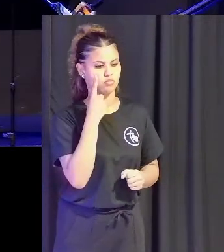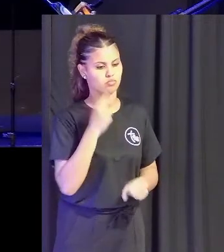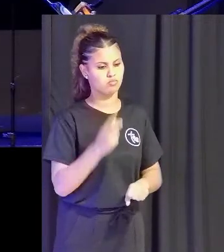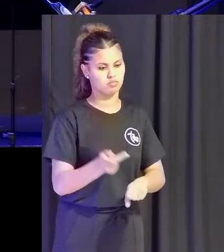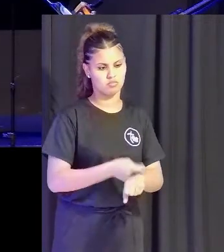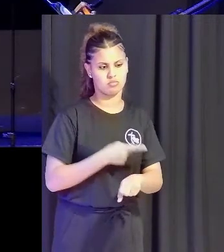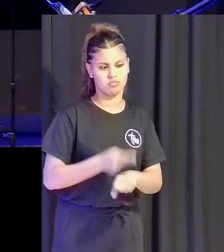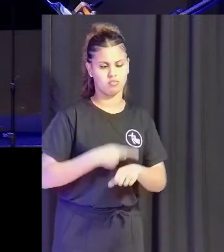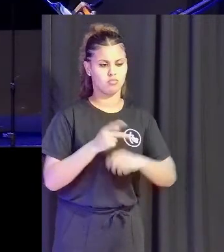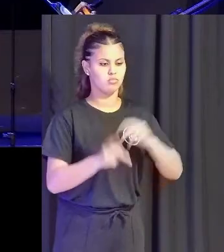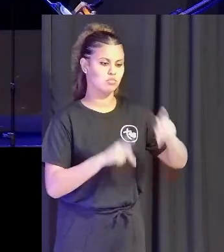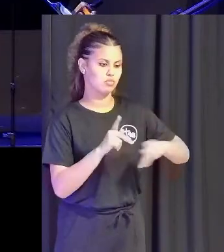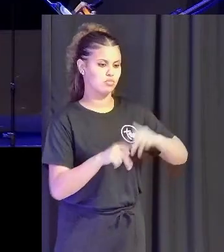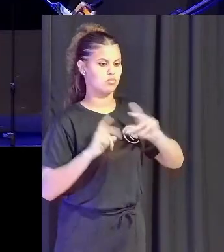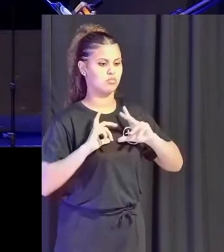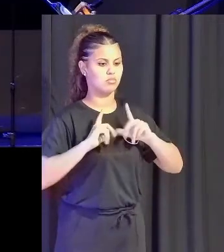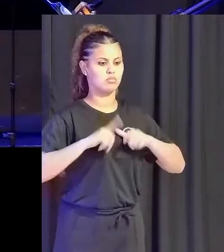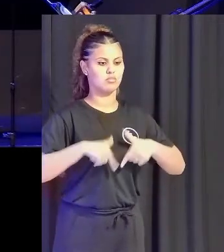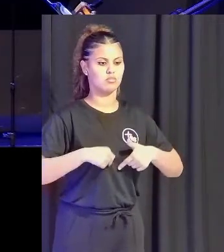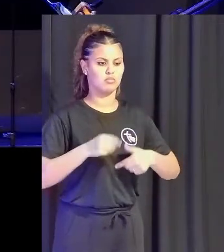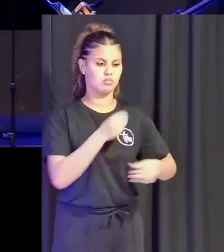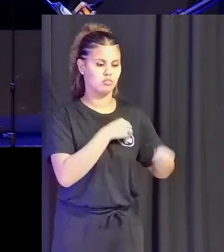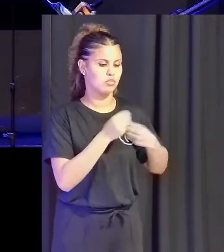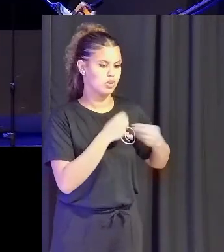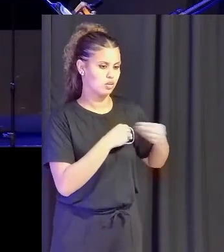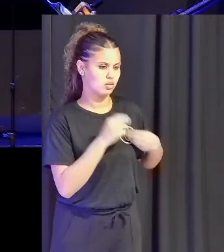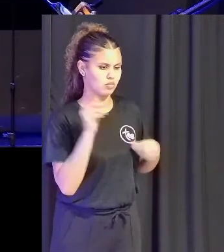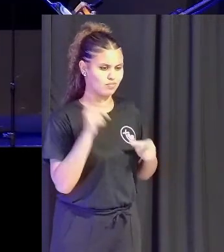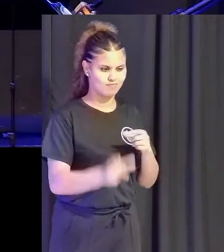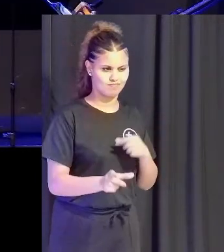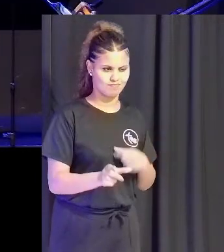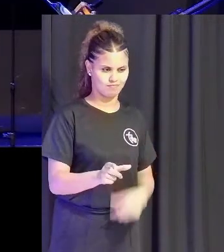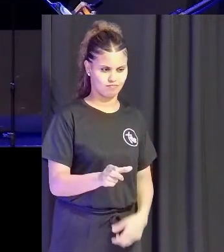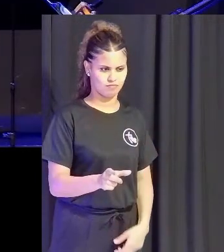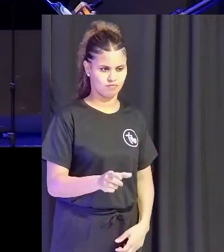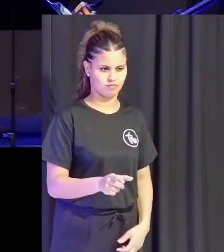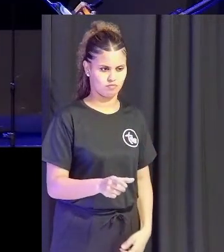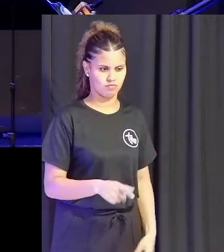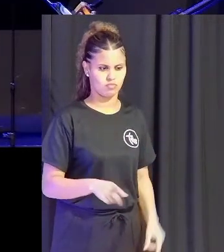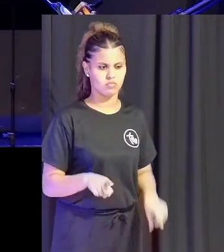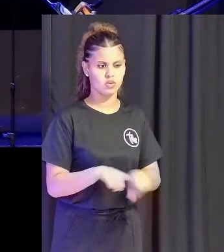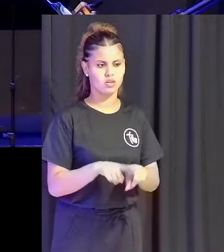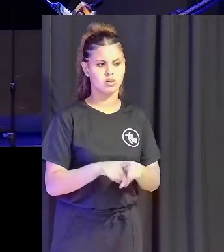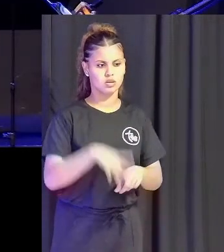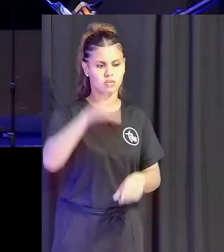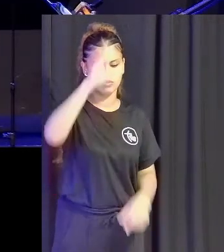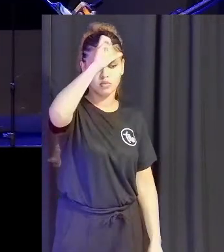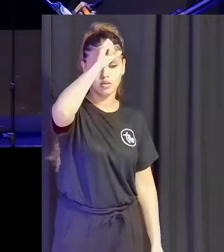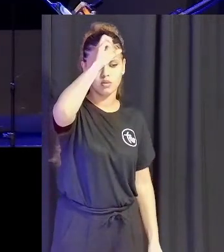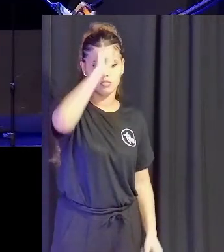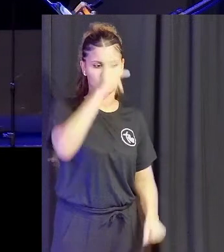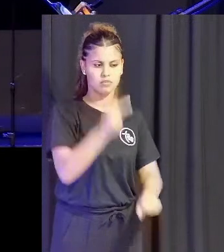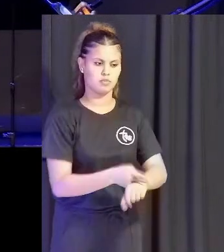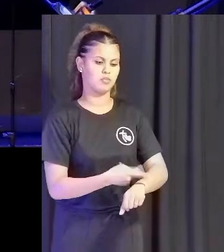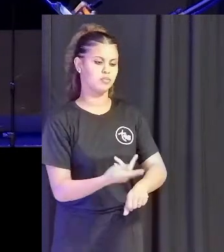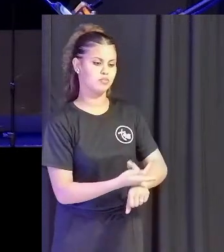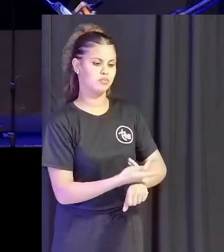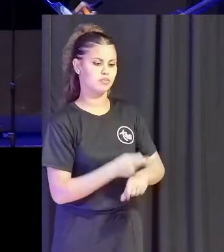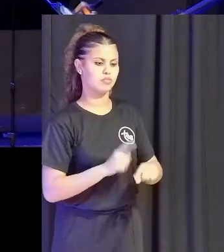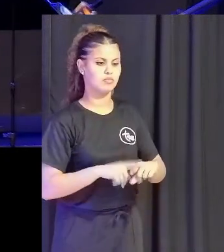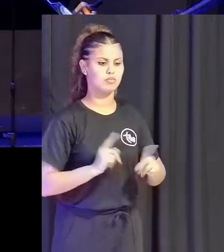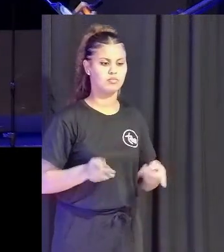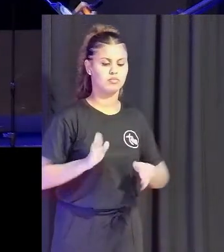e os pecados de outros e aprenderem esses erros. Mas muitas vezes, como a natureza